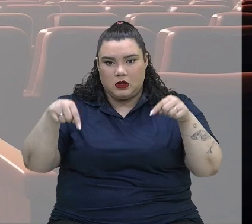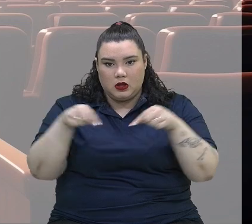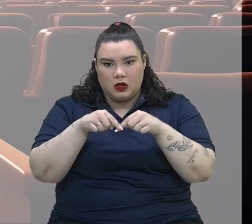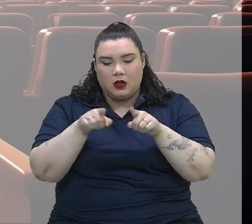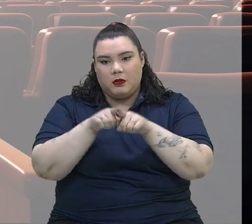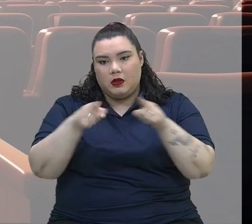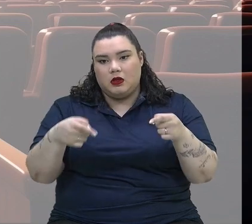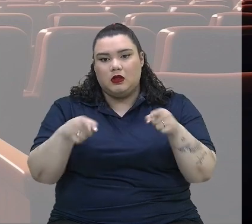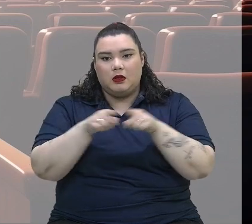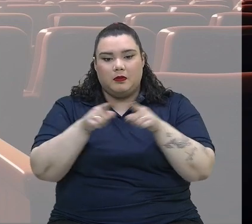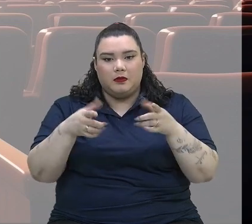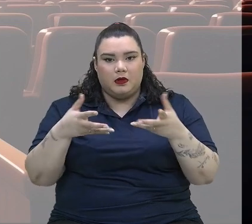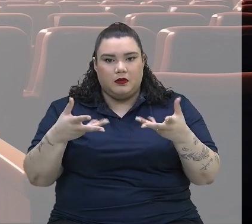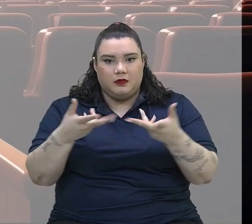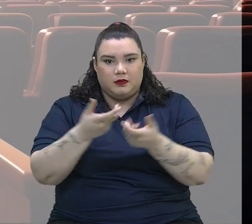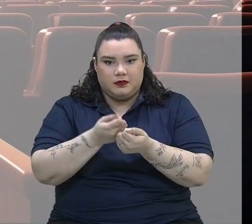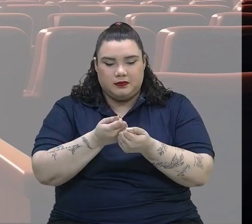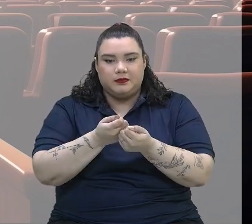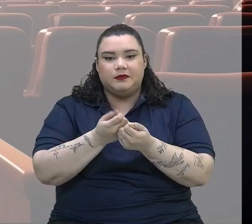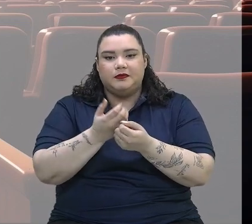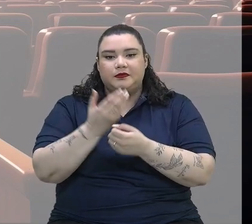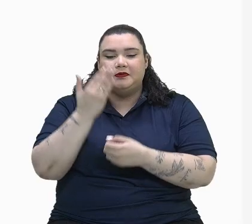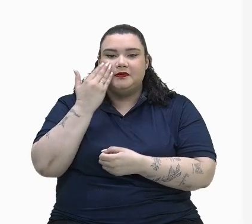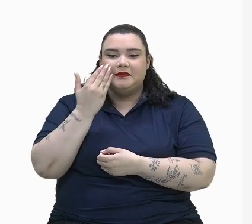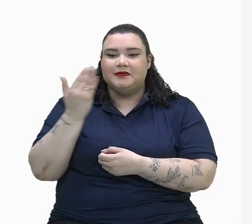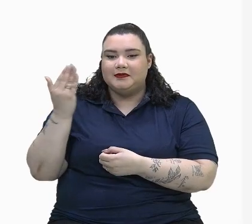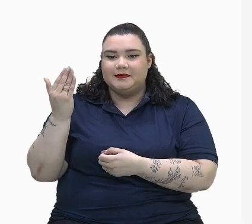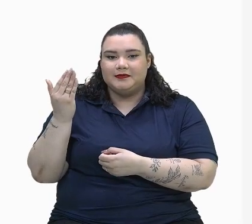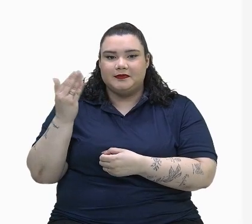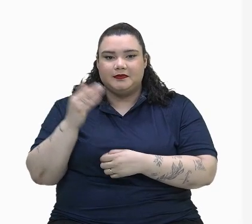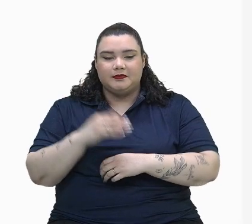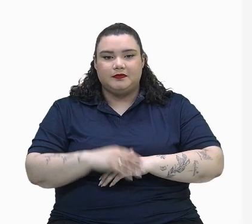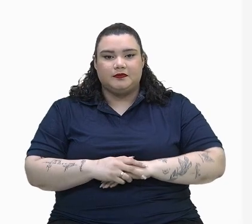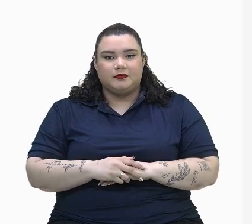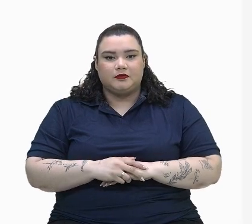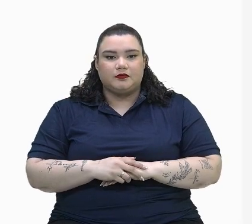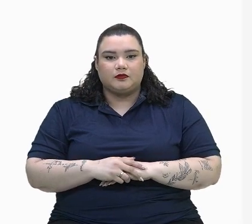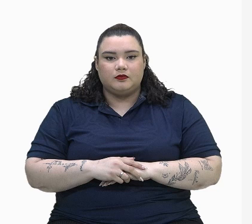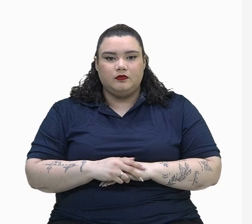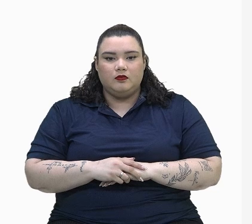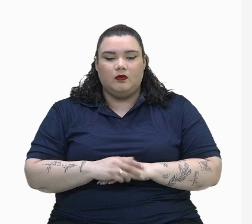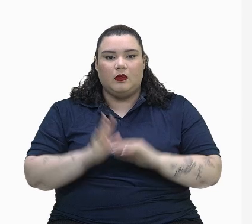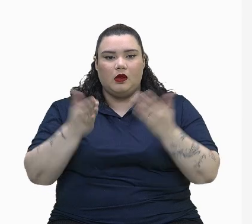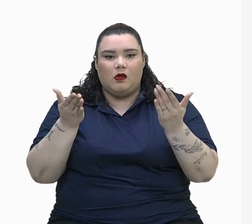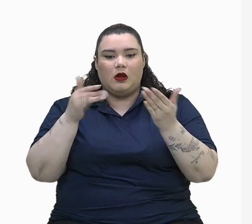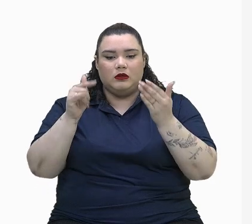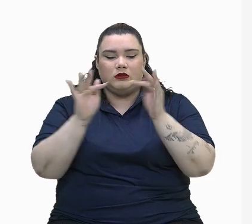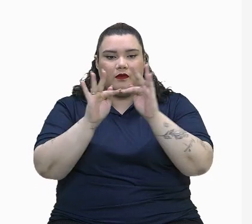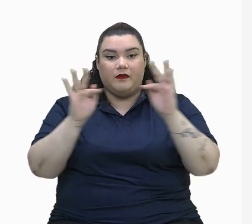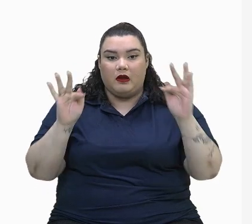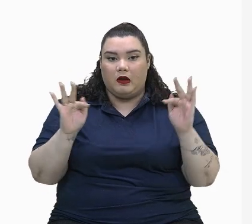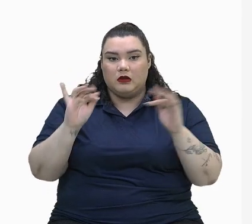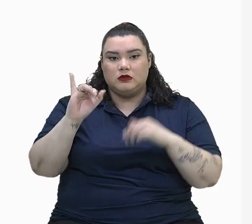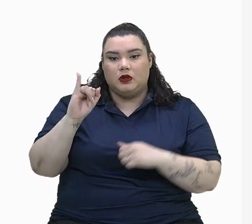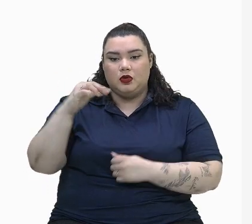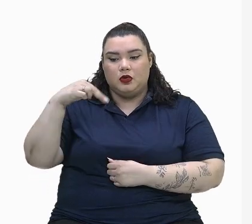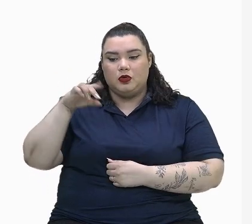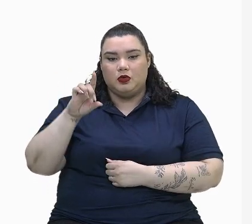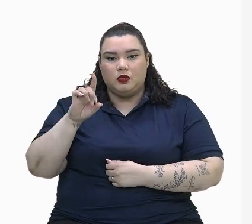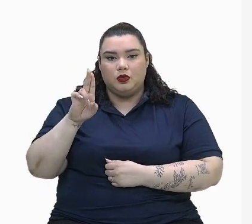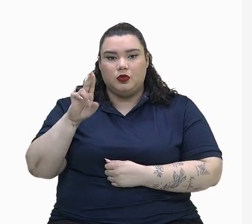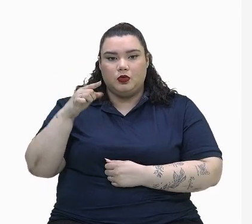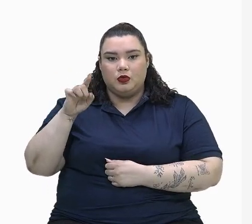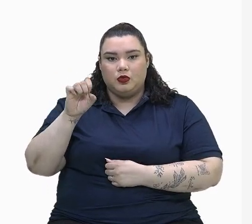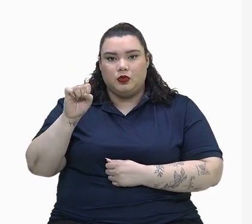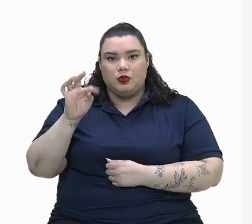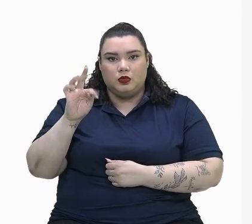aqui maravilhosa. Vamos conhecer indústria cultural. Indústria cultural é um termo, veja bem,